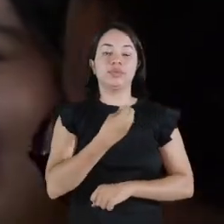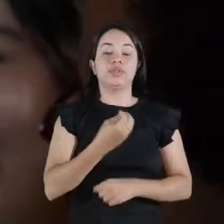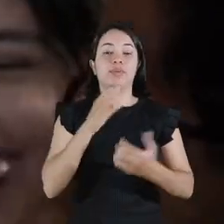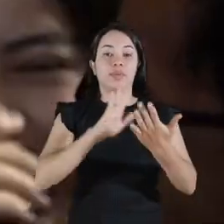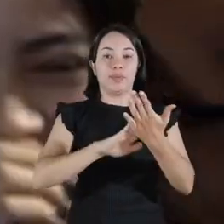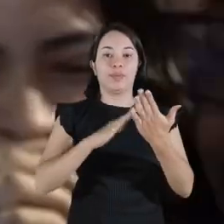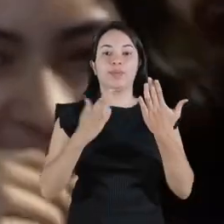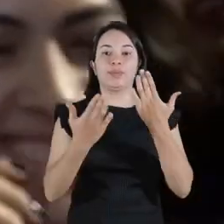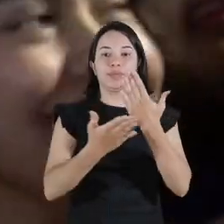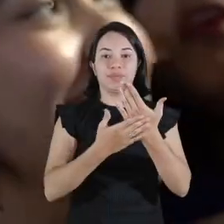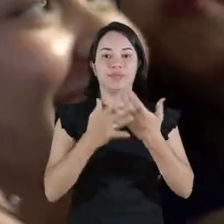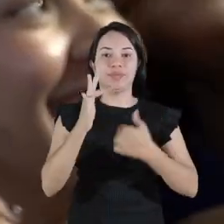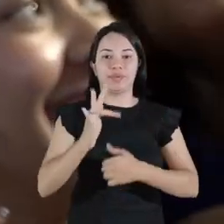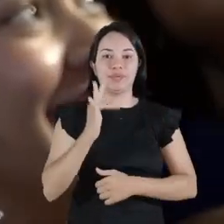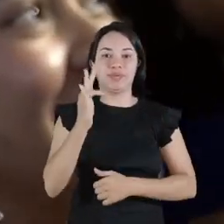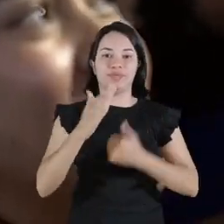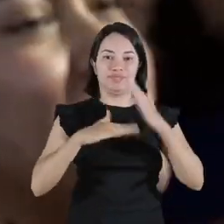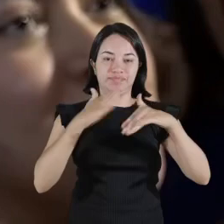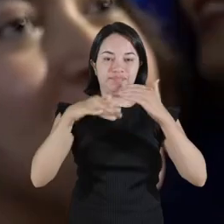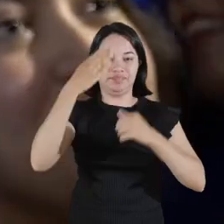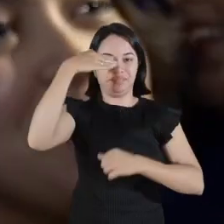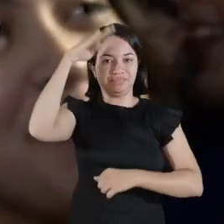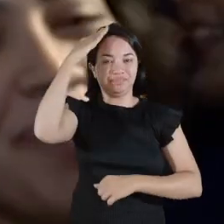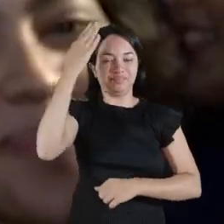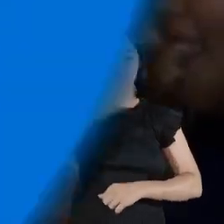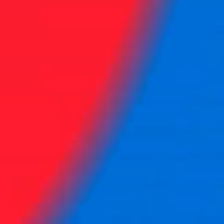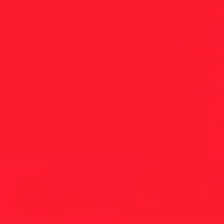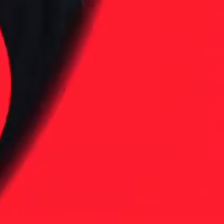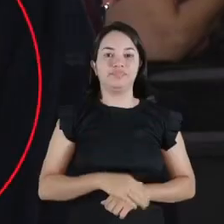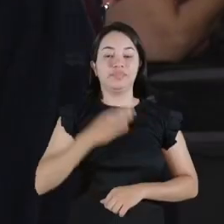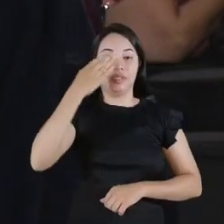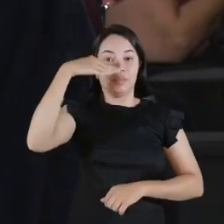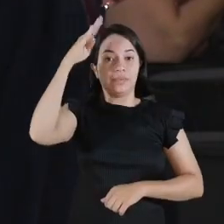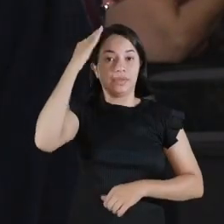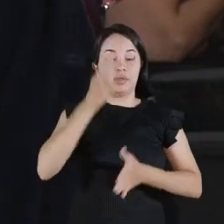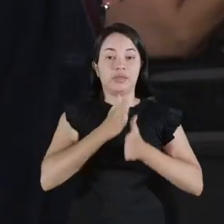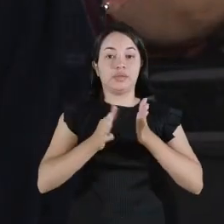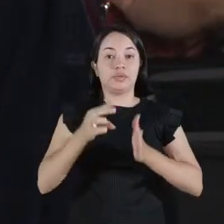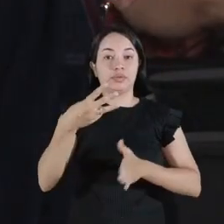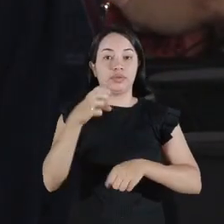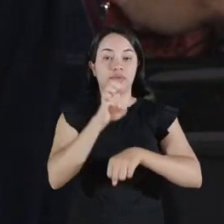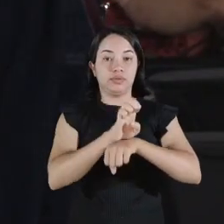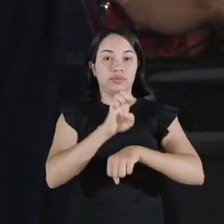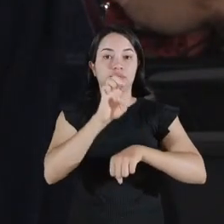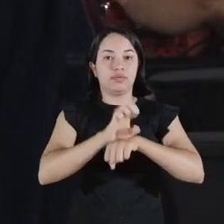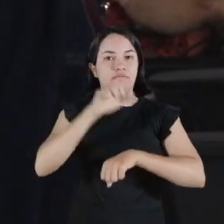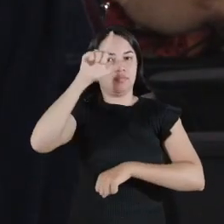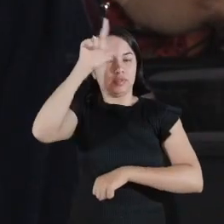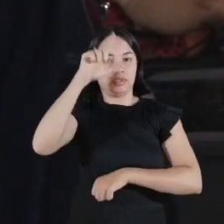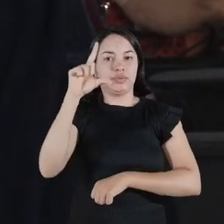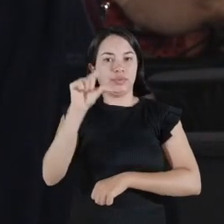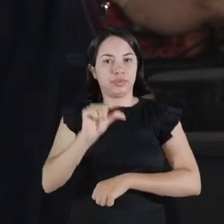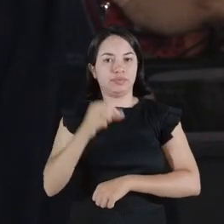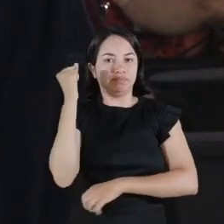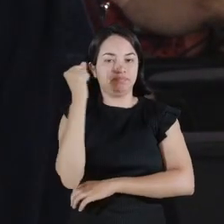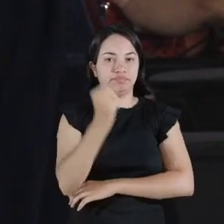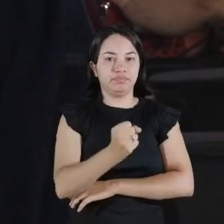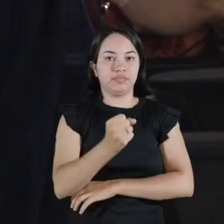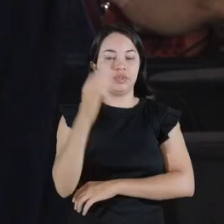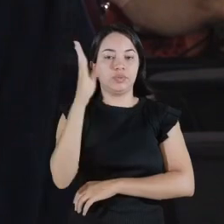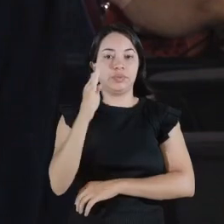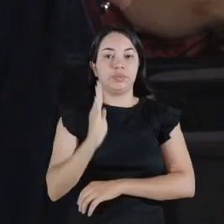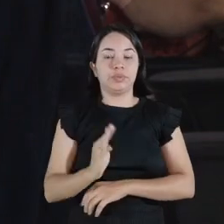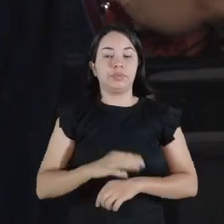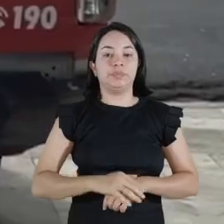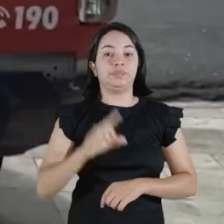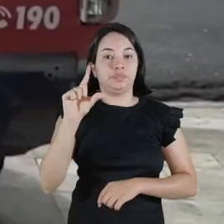e oportunizando o futuro de crescimento ao Pará. Pará está entre os três estados que lideram a redução dos